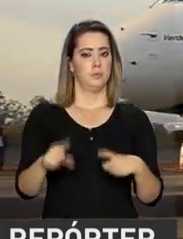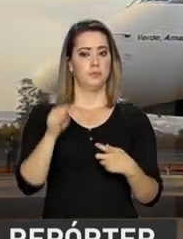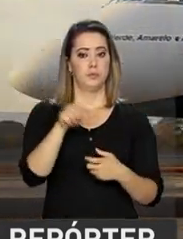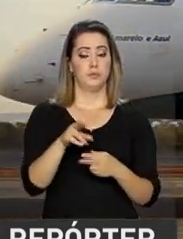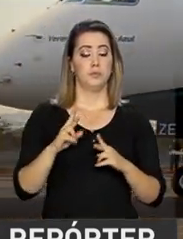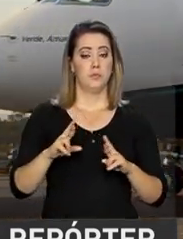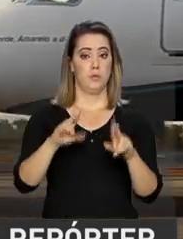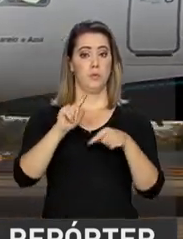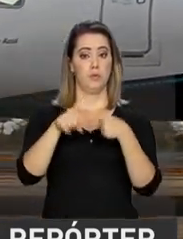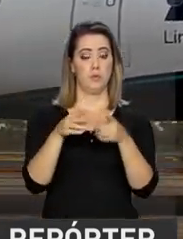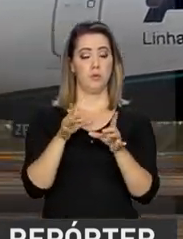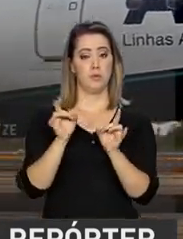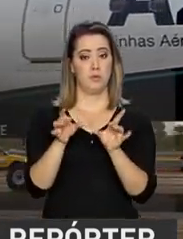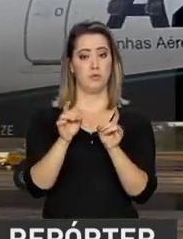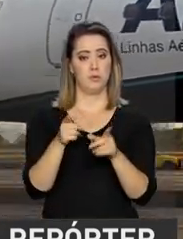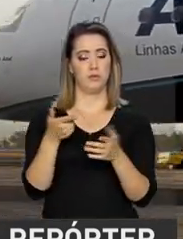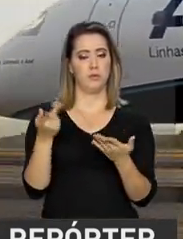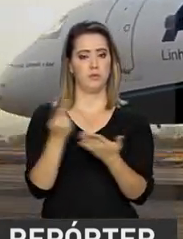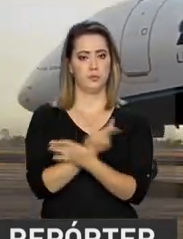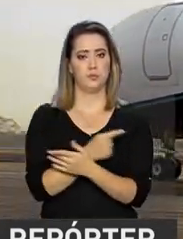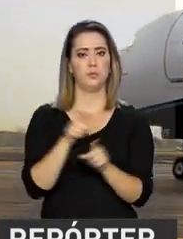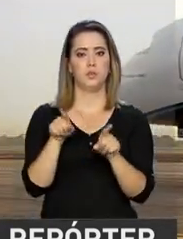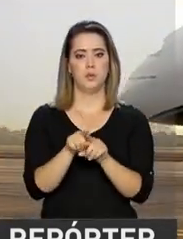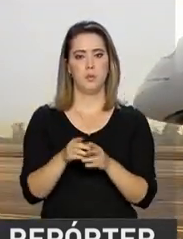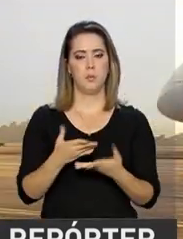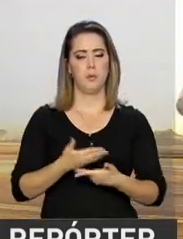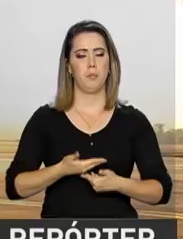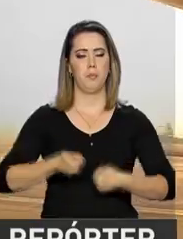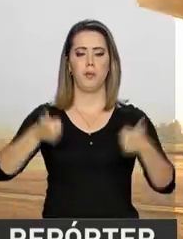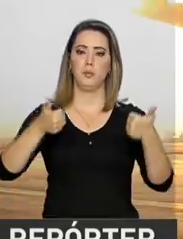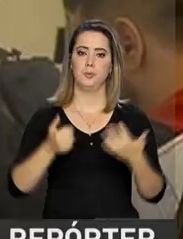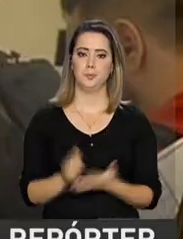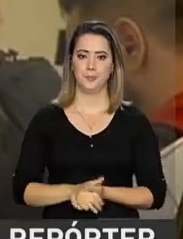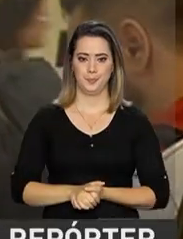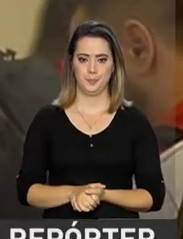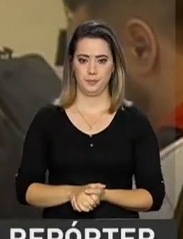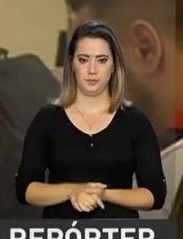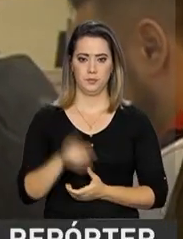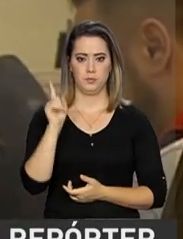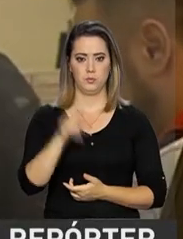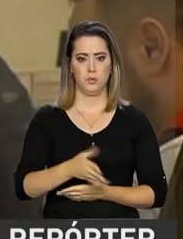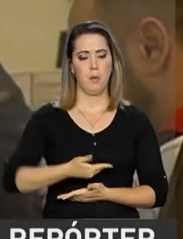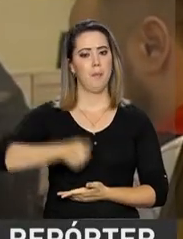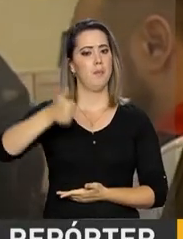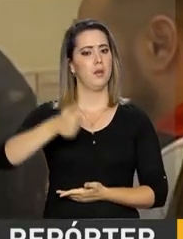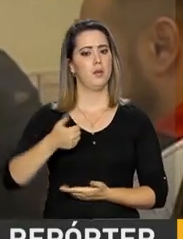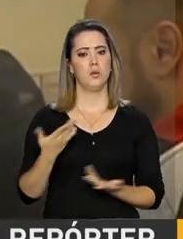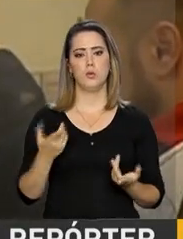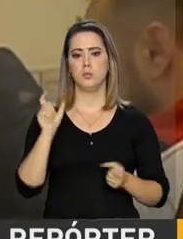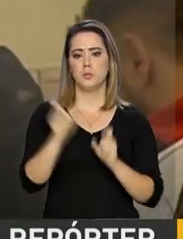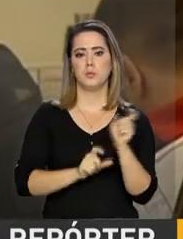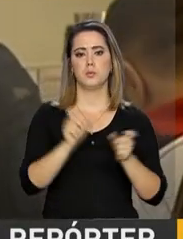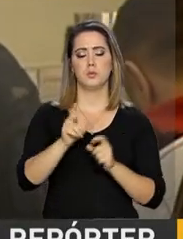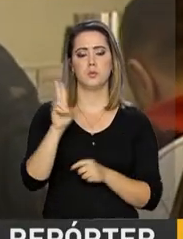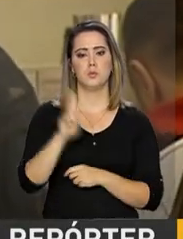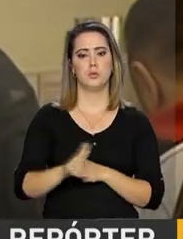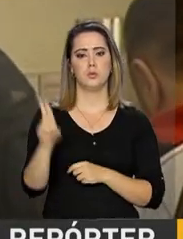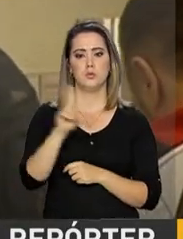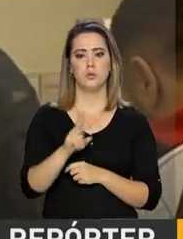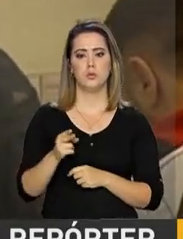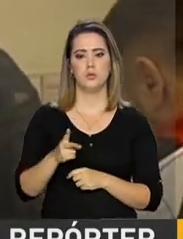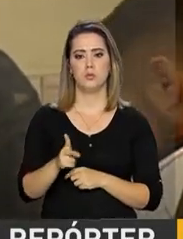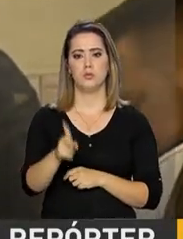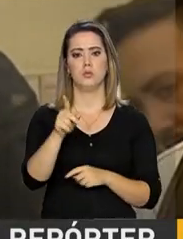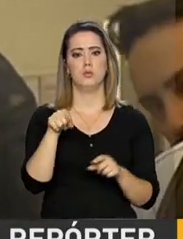que os próximos a serem privatizados também ganhem em qualidade vai melhorar muito próprio por cidadão para quem utiliza